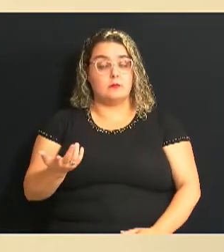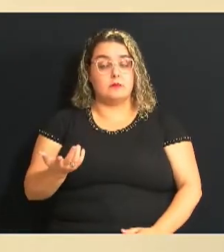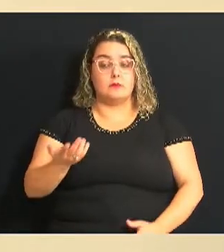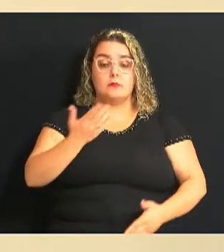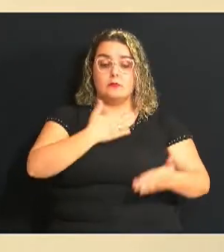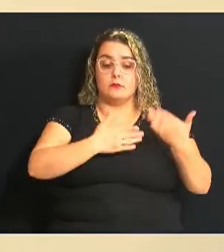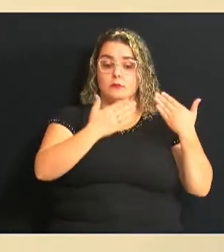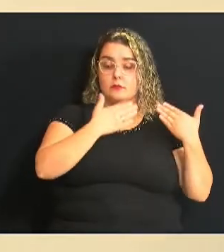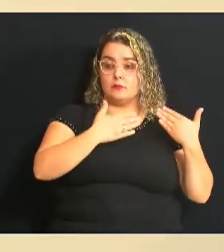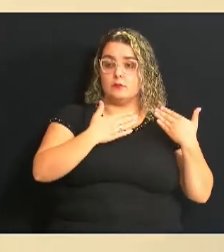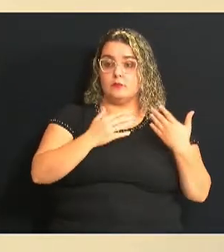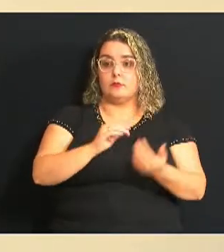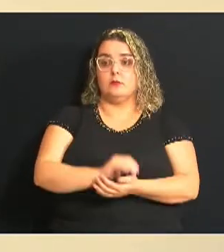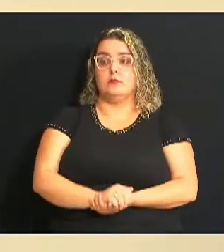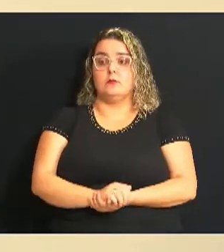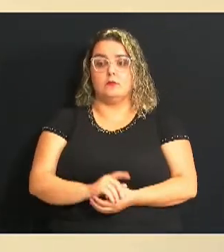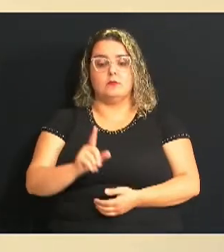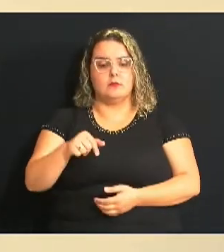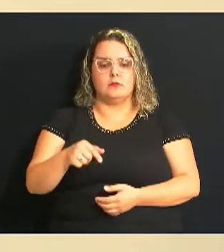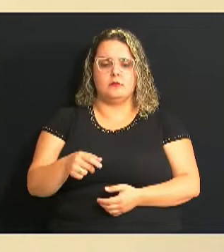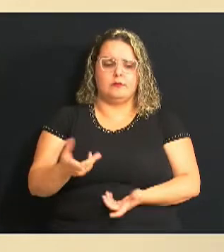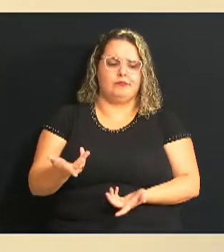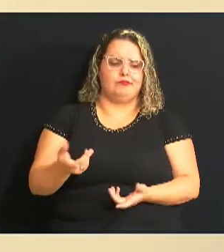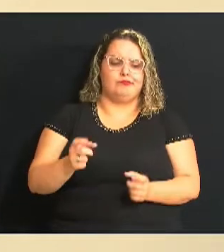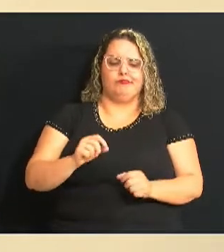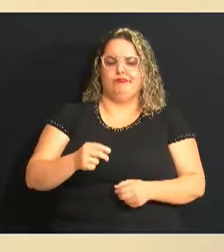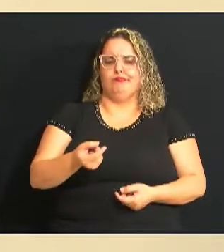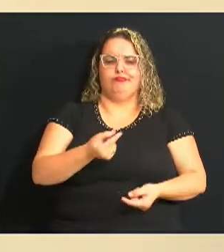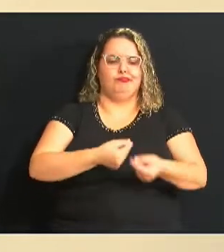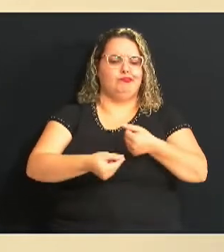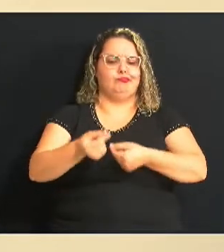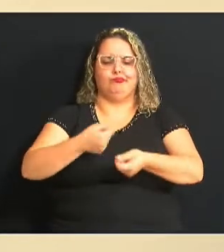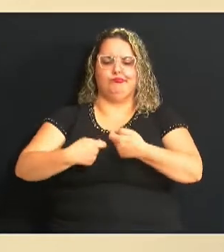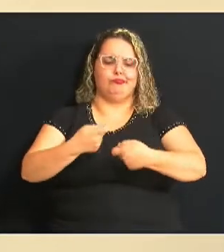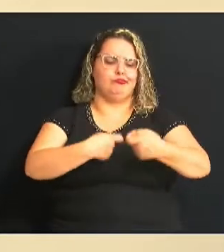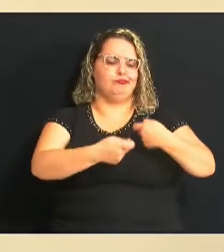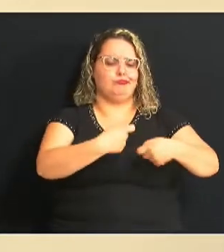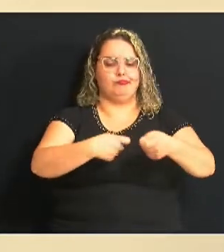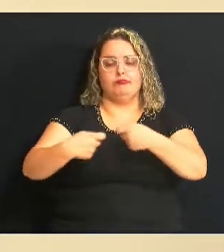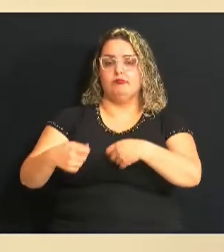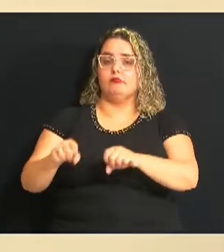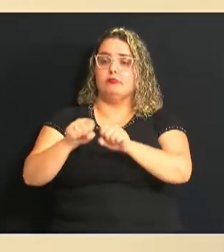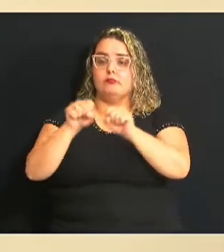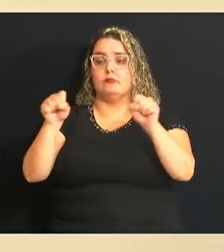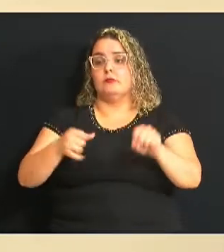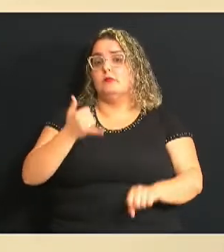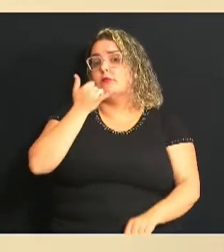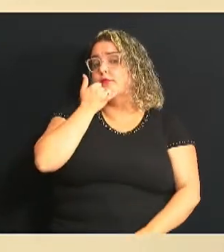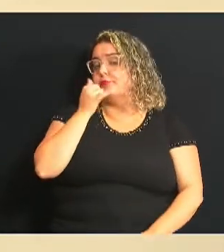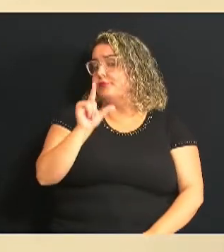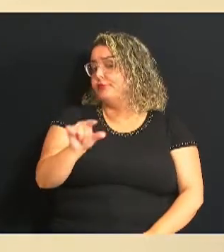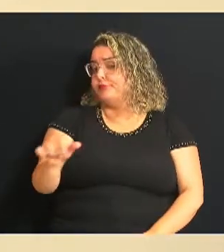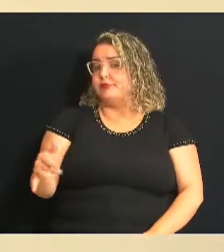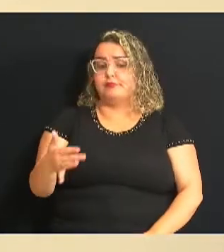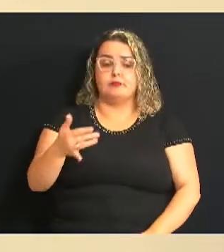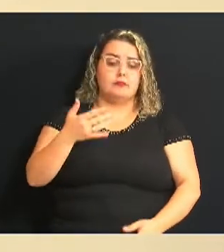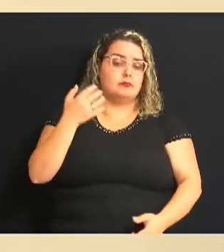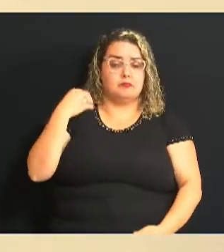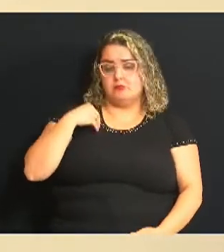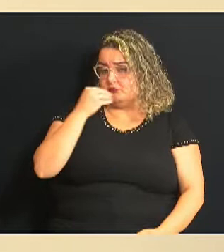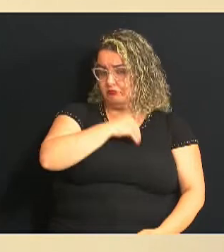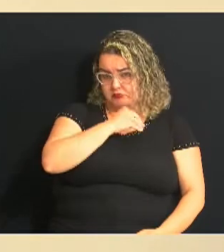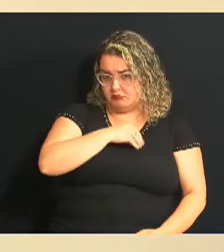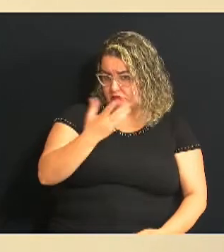um tremendo comércio de indulgências, era um sistema de perdão de pecados perdoados